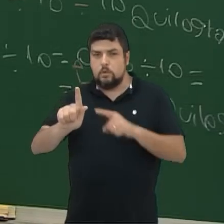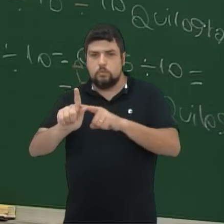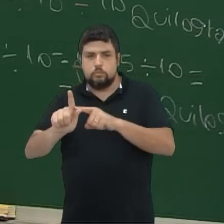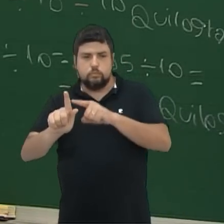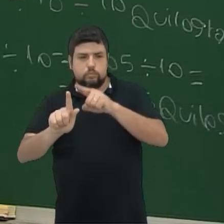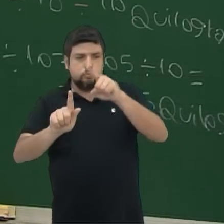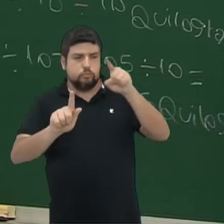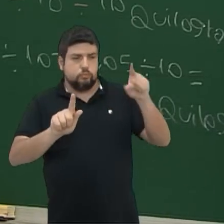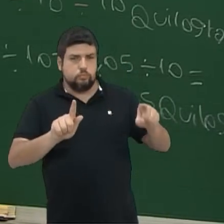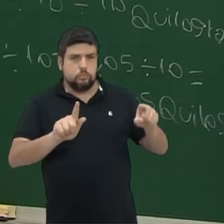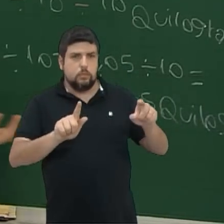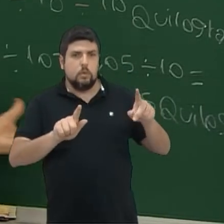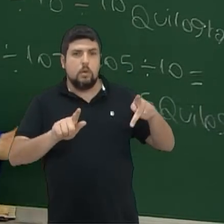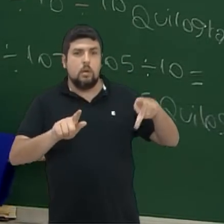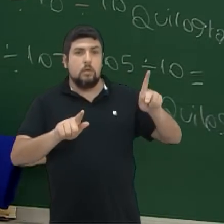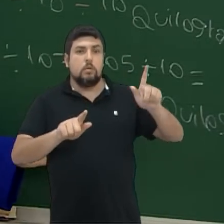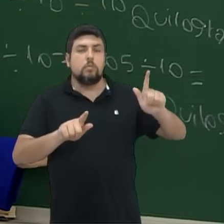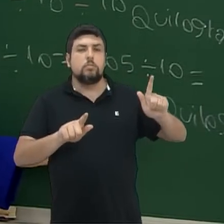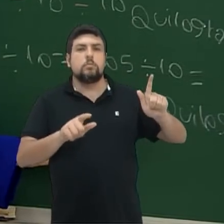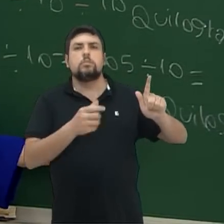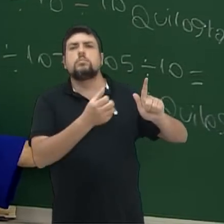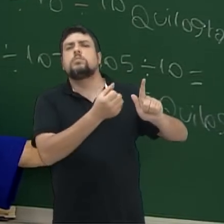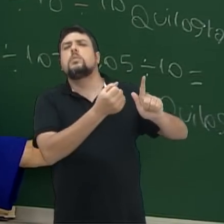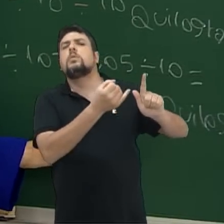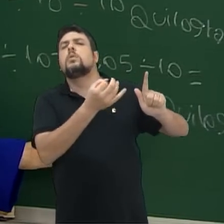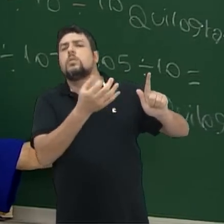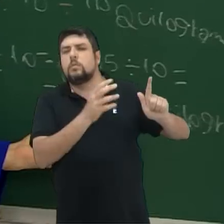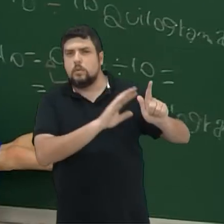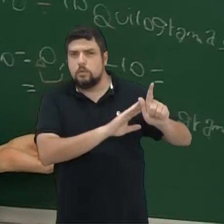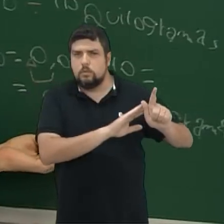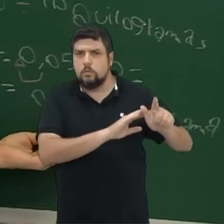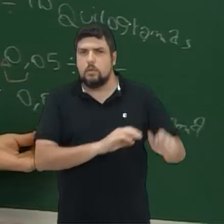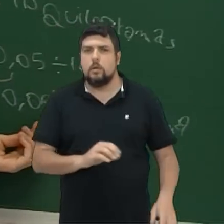em quilogramas, quanto que vale 5 gramas?